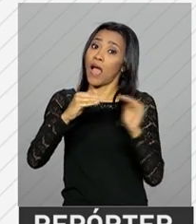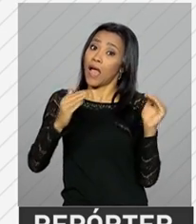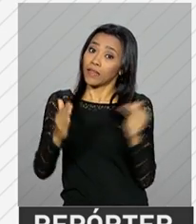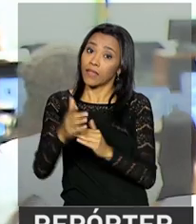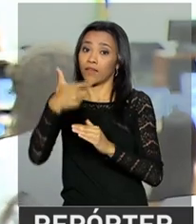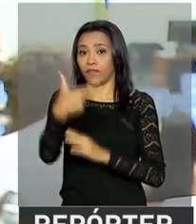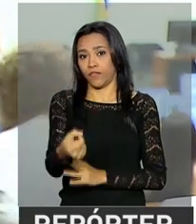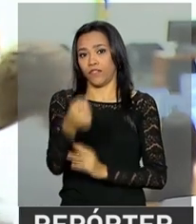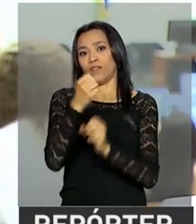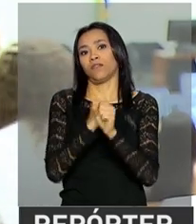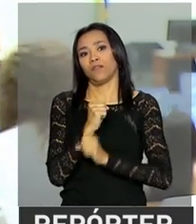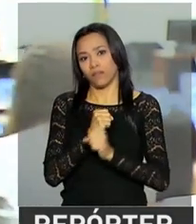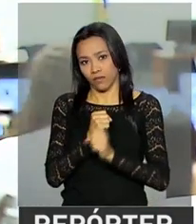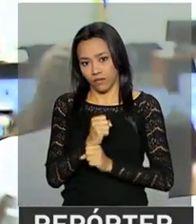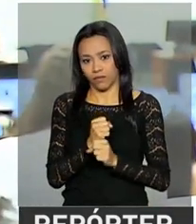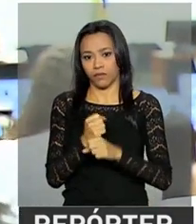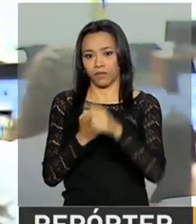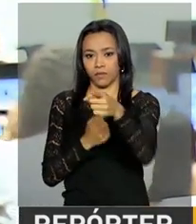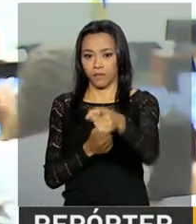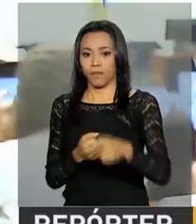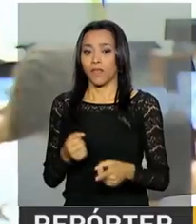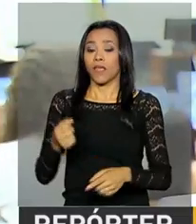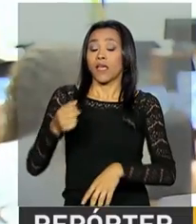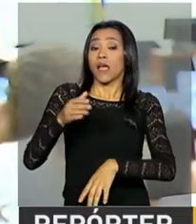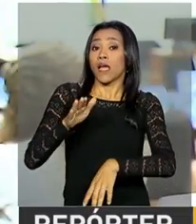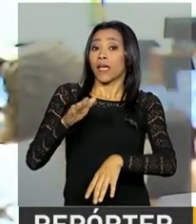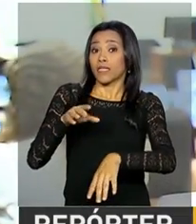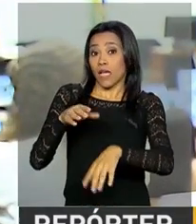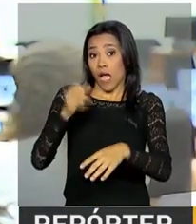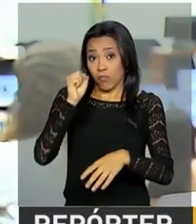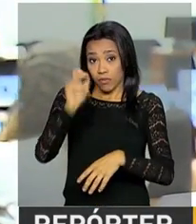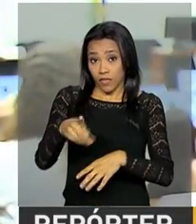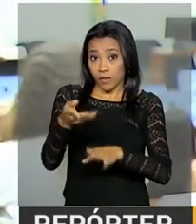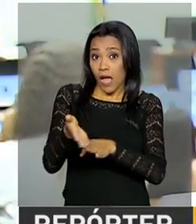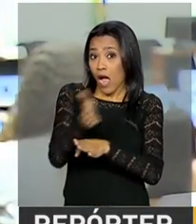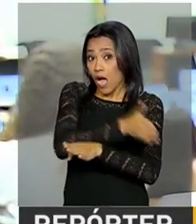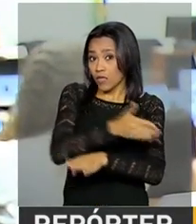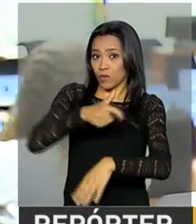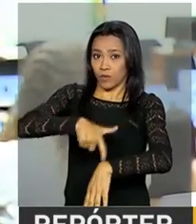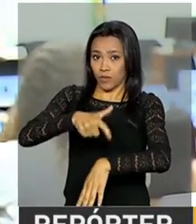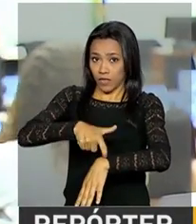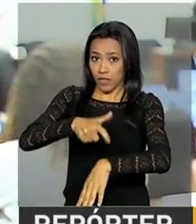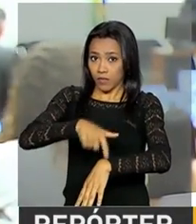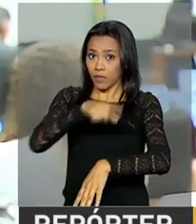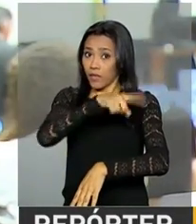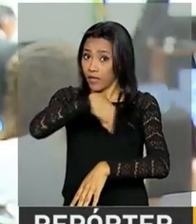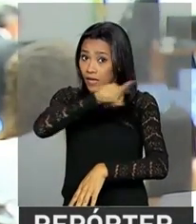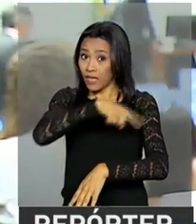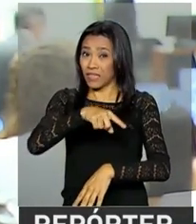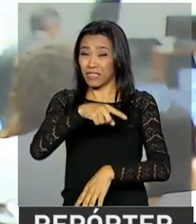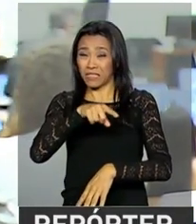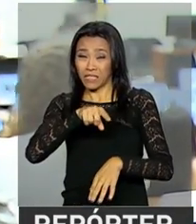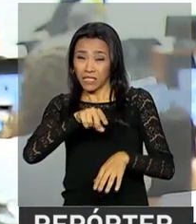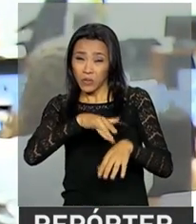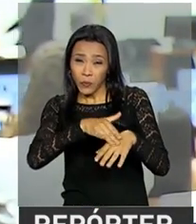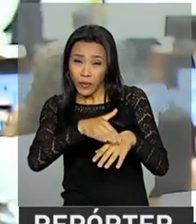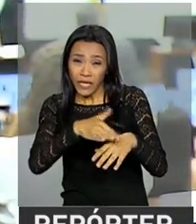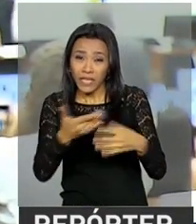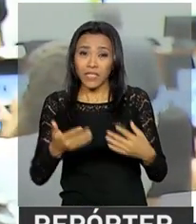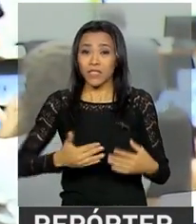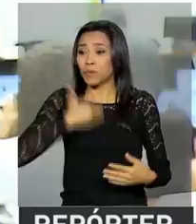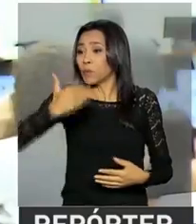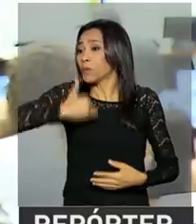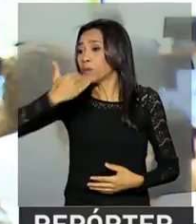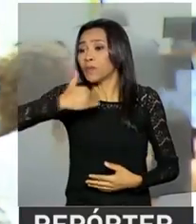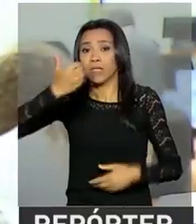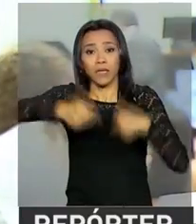20 anos. Então a aposentadoria antes do tempo viria tirar essas pessoas antes que realmente elas fiquem doentes e não tenham mais condições